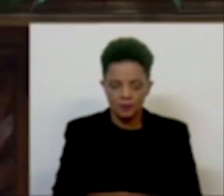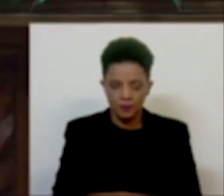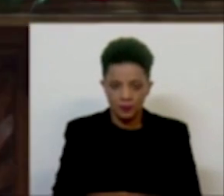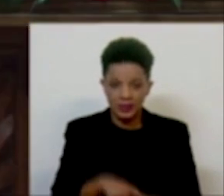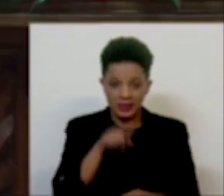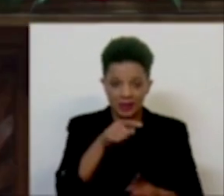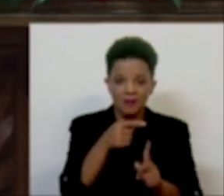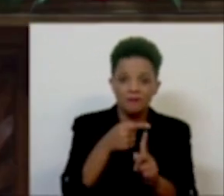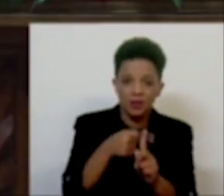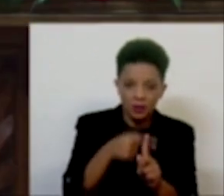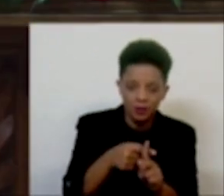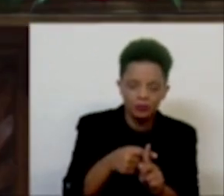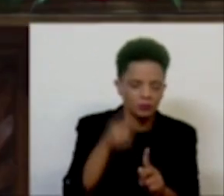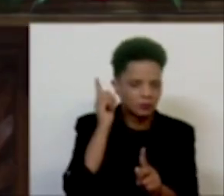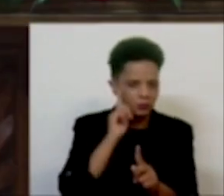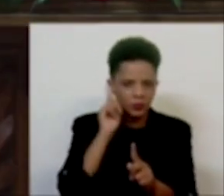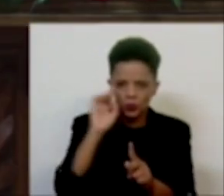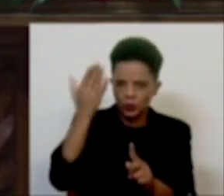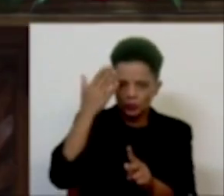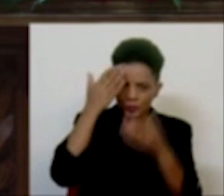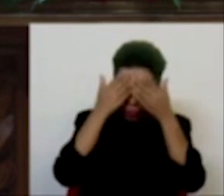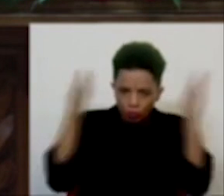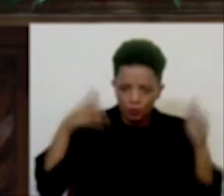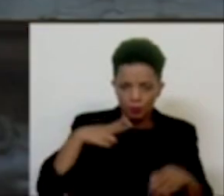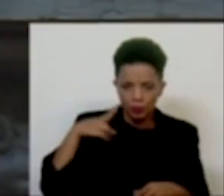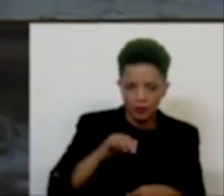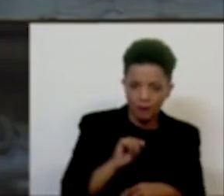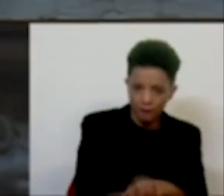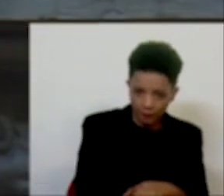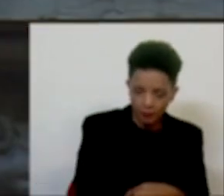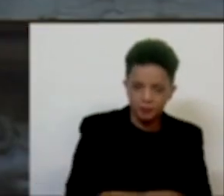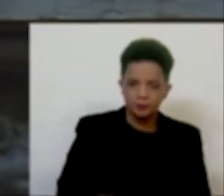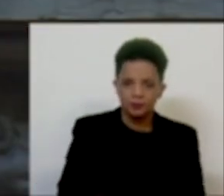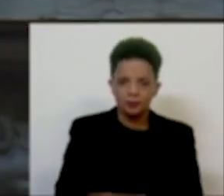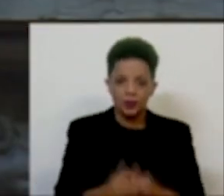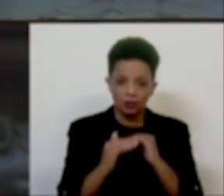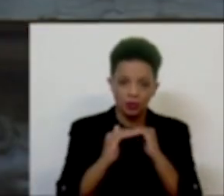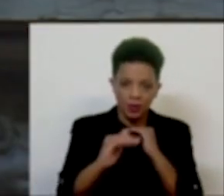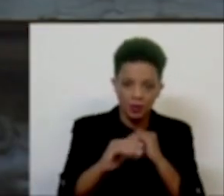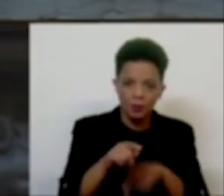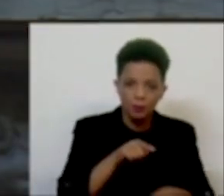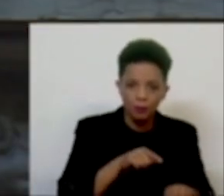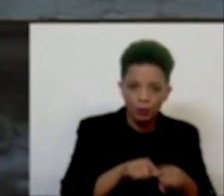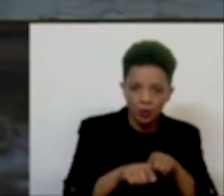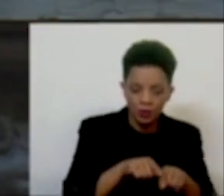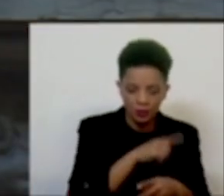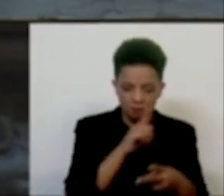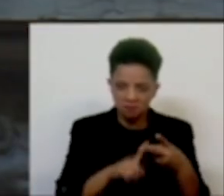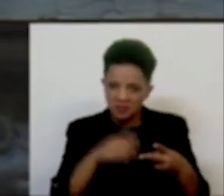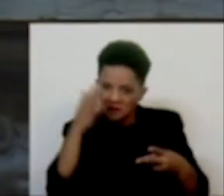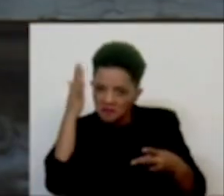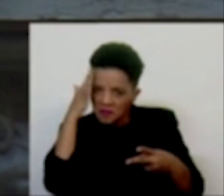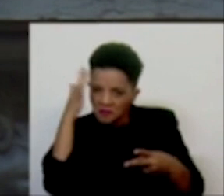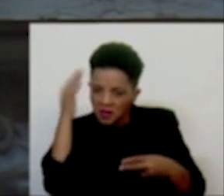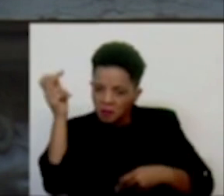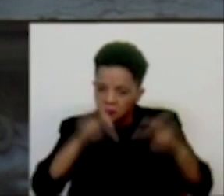Essas vantagens preciosas da democracia portuguesa, que são a estabilidade política, a previsibilidade